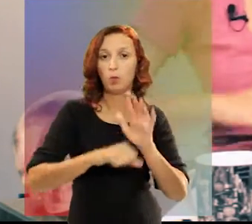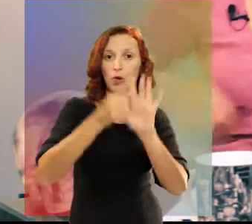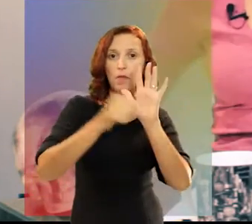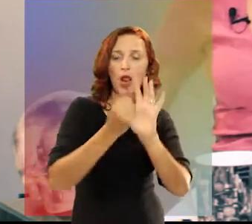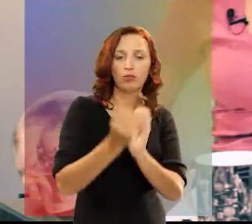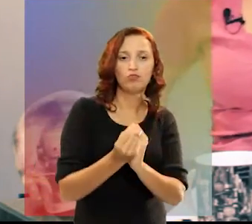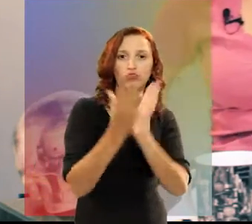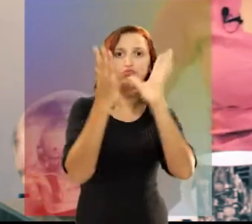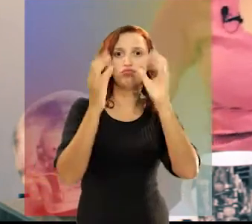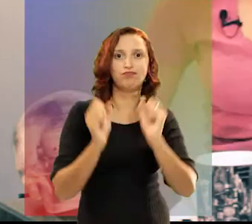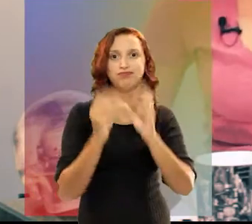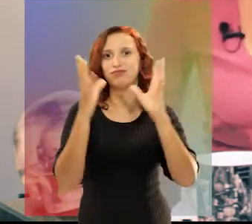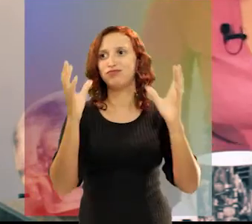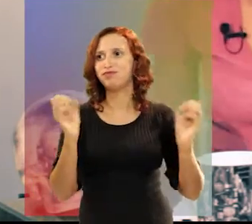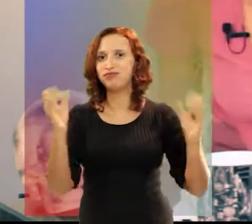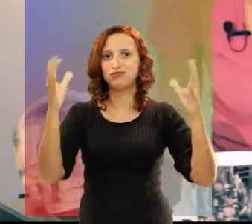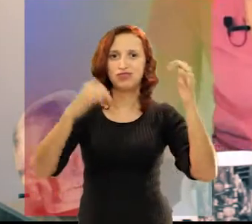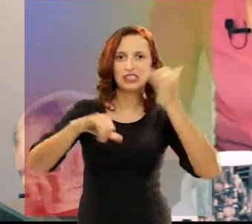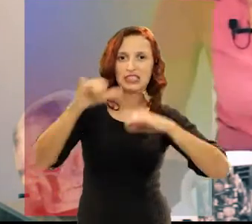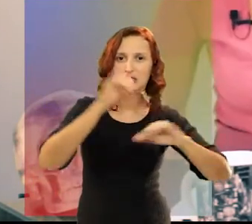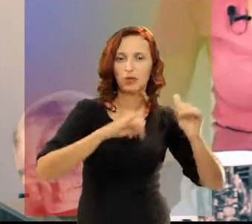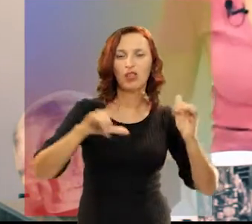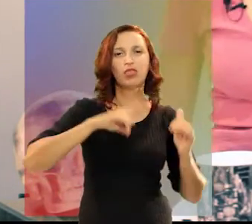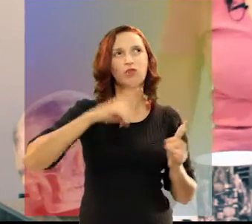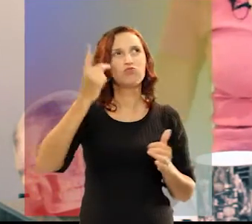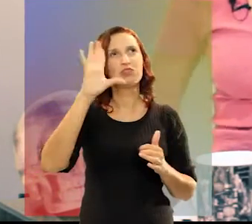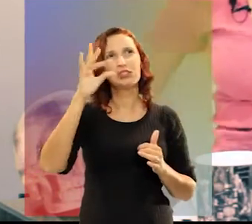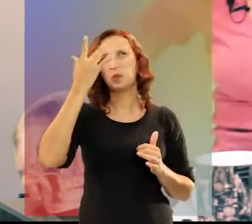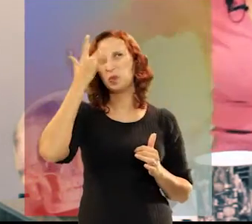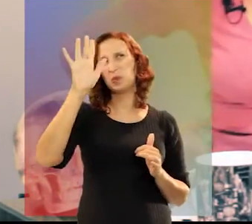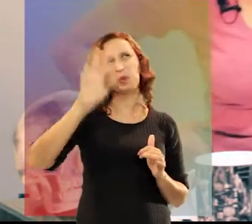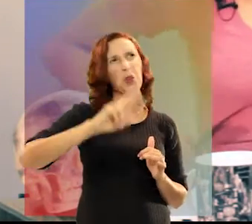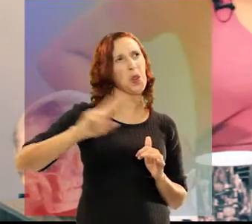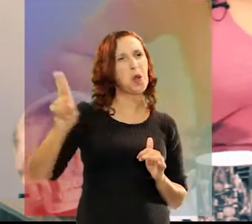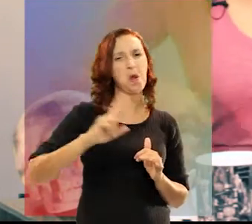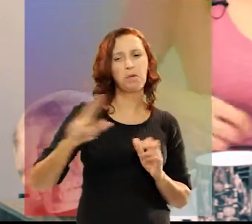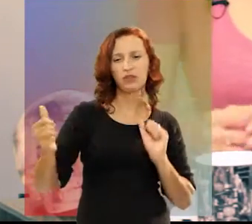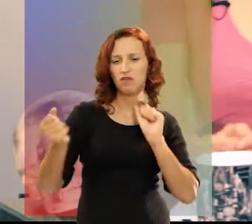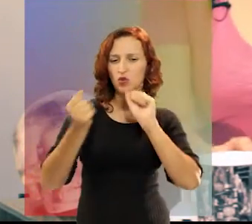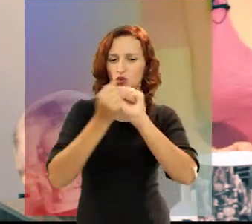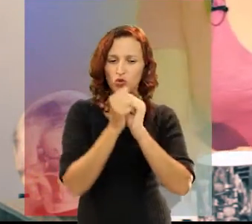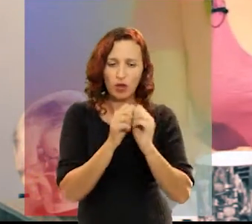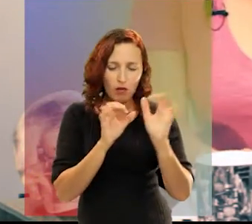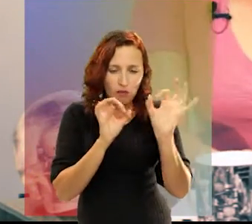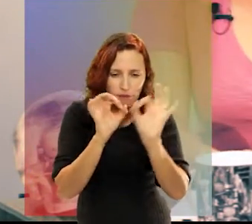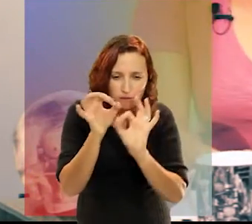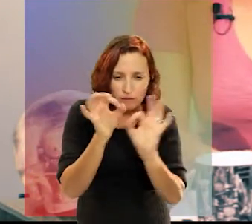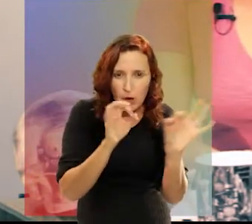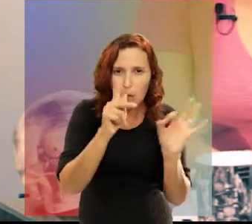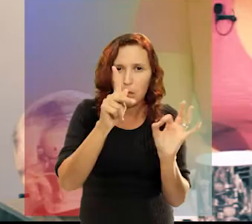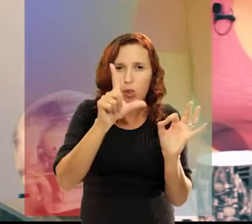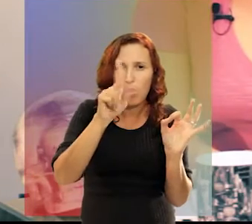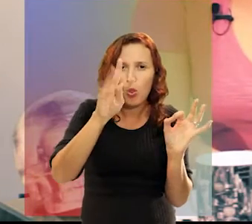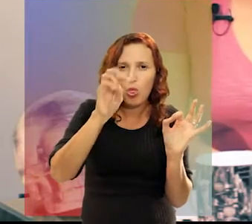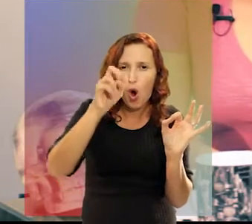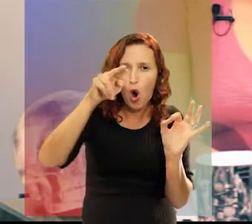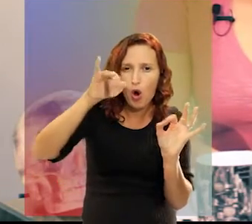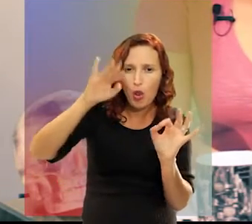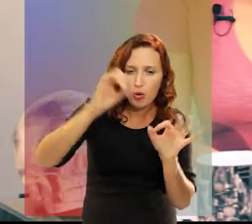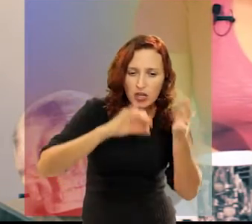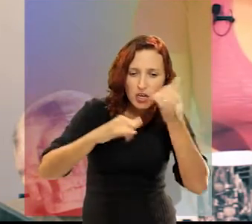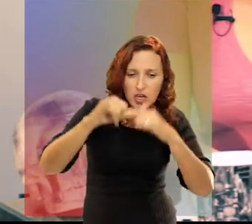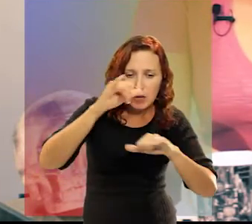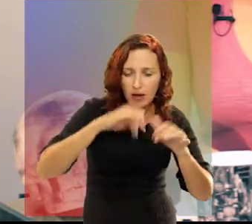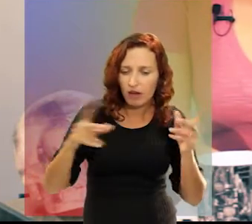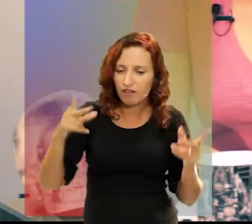dos primeiros acidentes que o cara, eu não lembro o nome do cientista, mas tinha um cientista que estava juntando as placas de plutônio lá para tentar